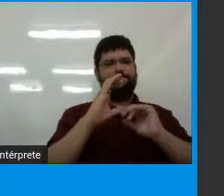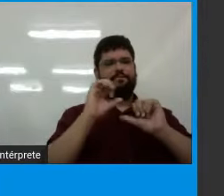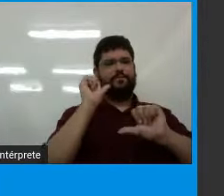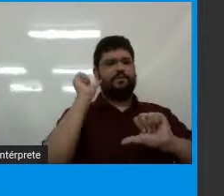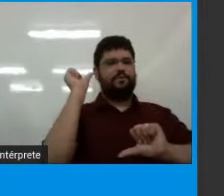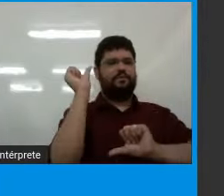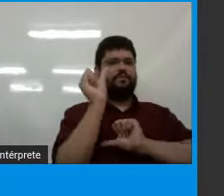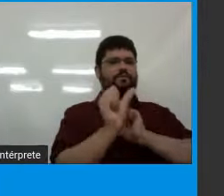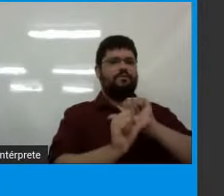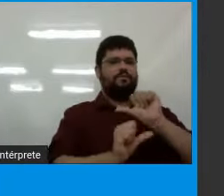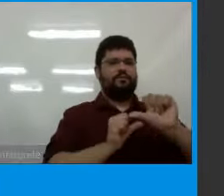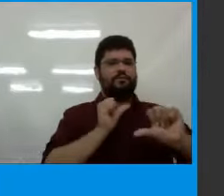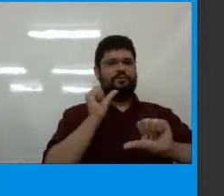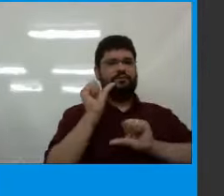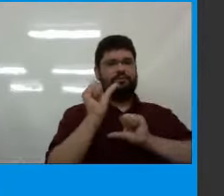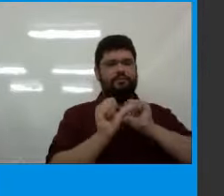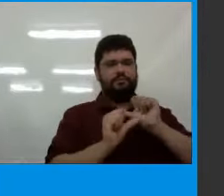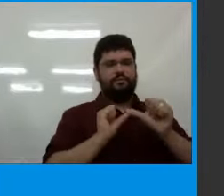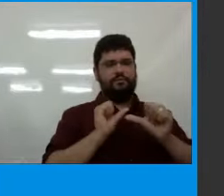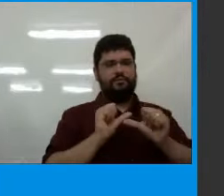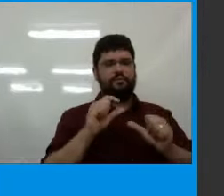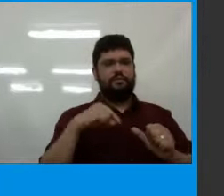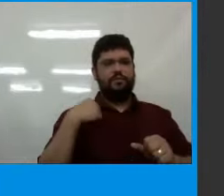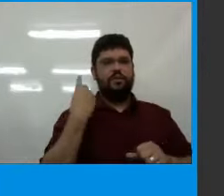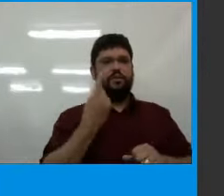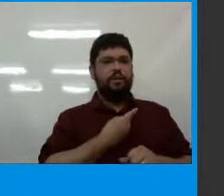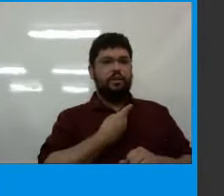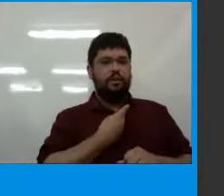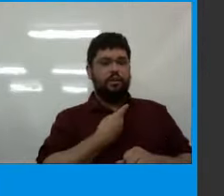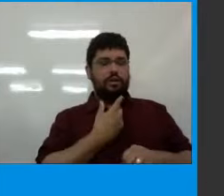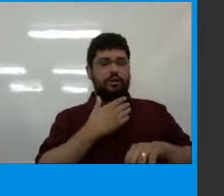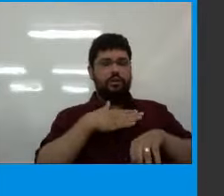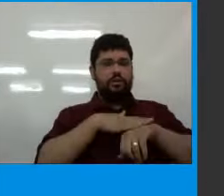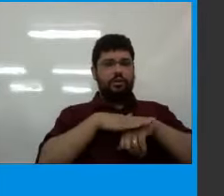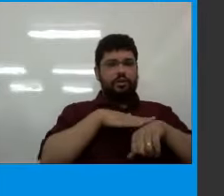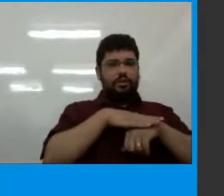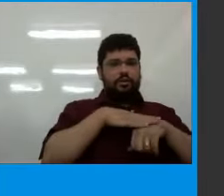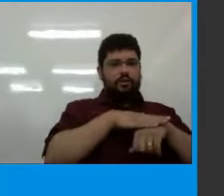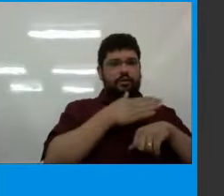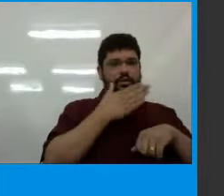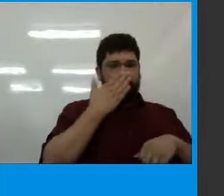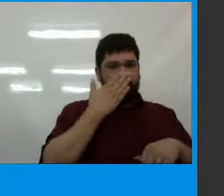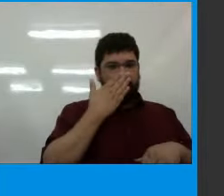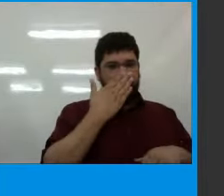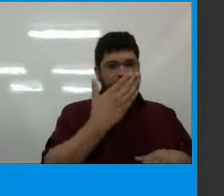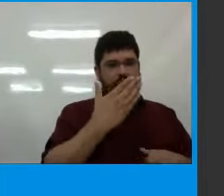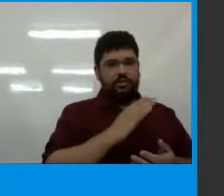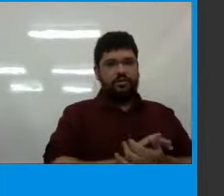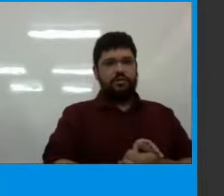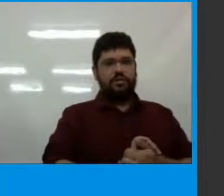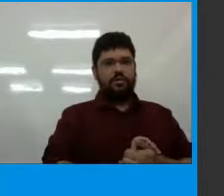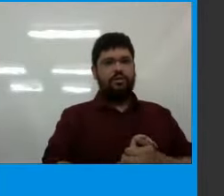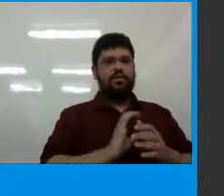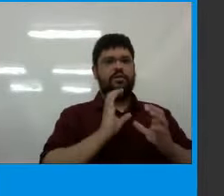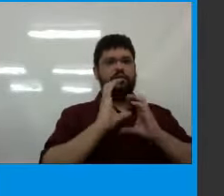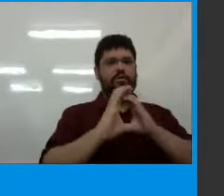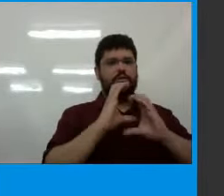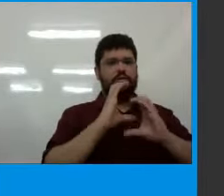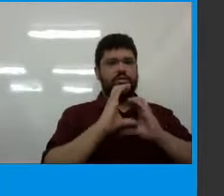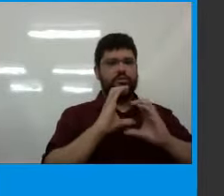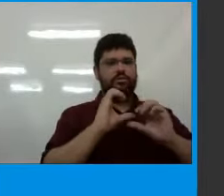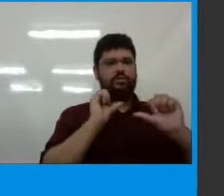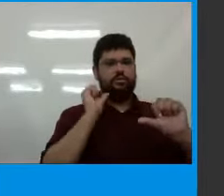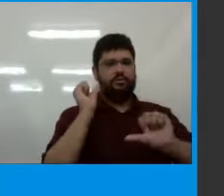tinha como interagir fisicamente com nossos estudantes e hoje isso não é mais possível. A forma de comunicar, ela